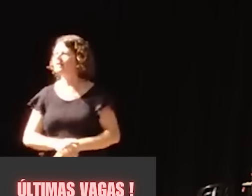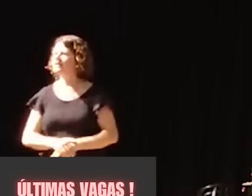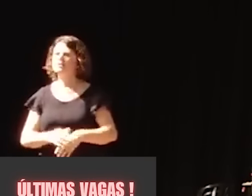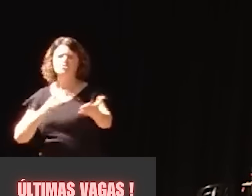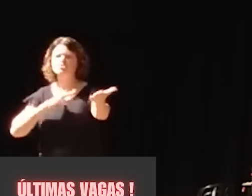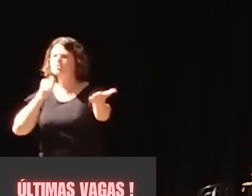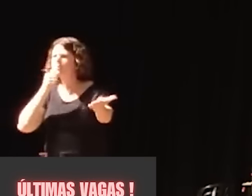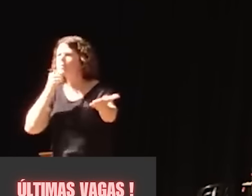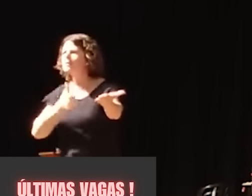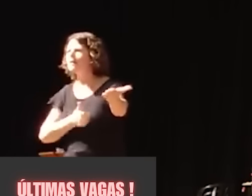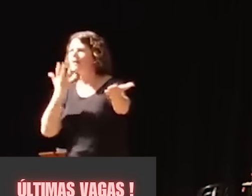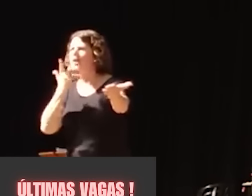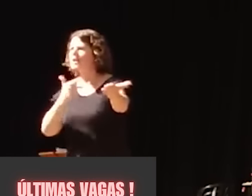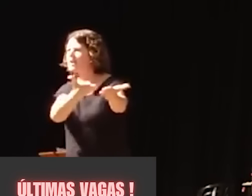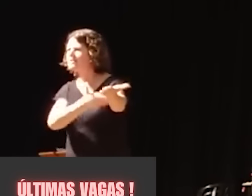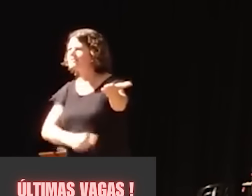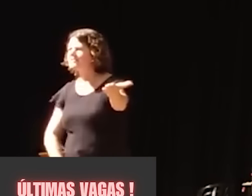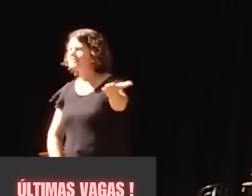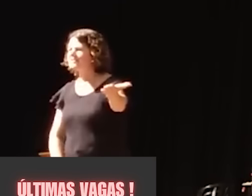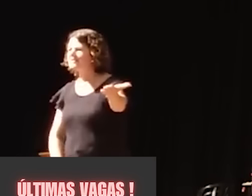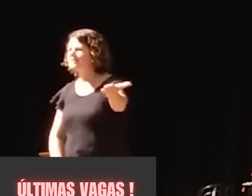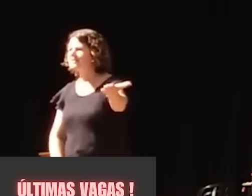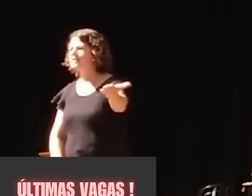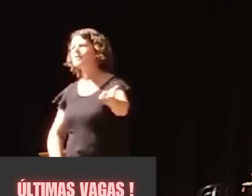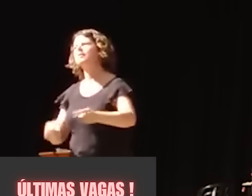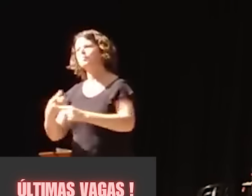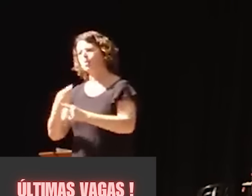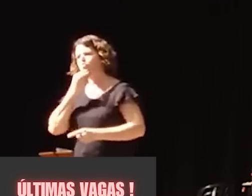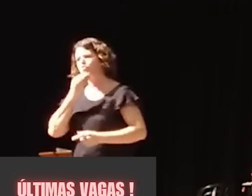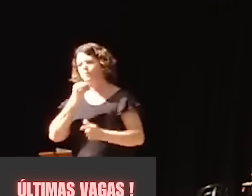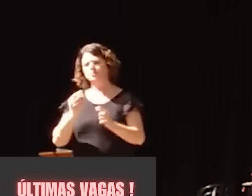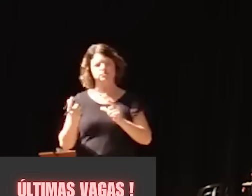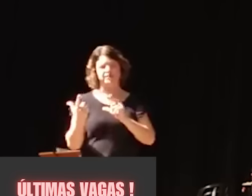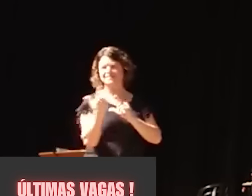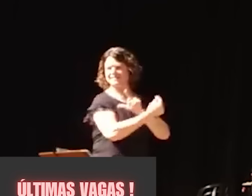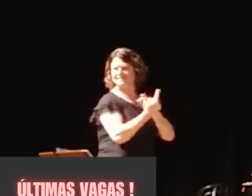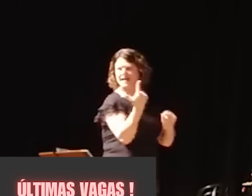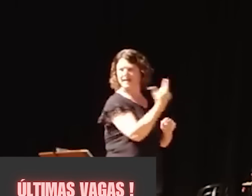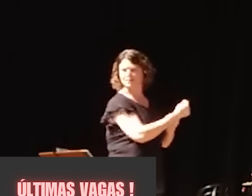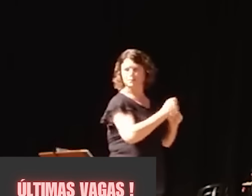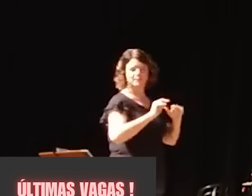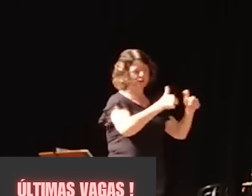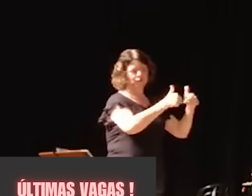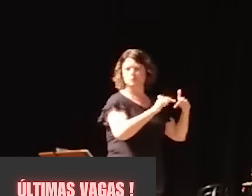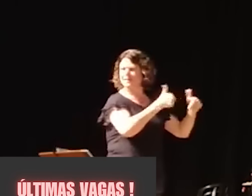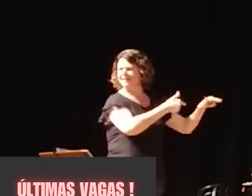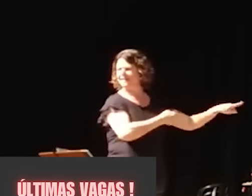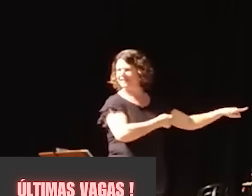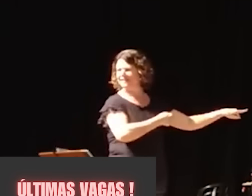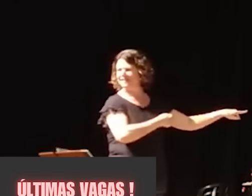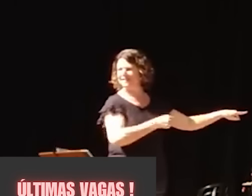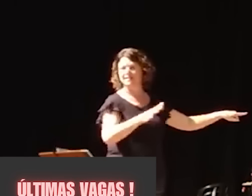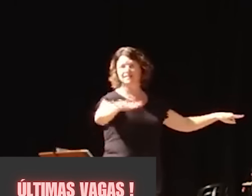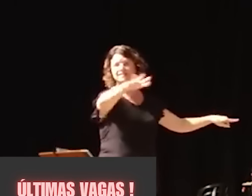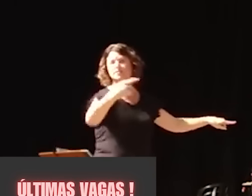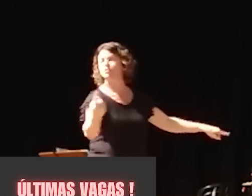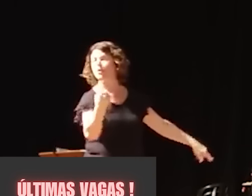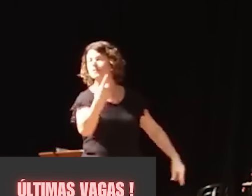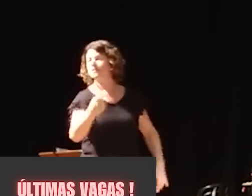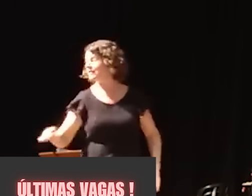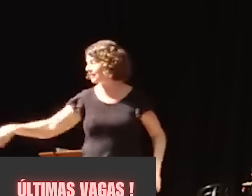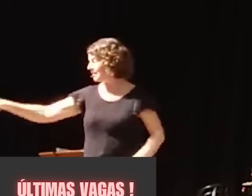povo cansado que diz ah não precisa mais de igreja você que fica assistindo o culto participando do culto só na internet